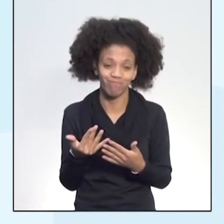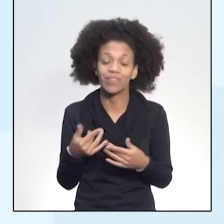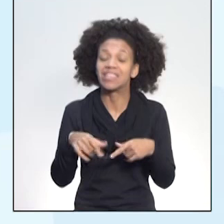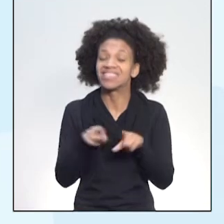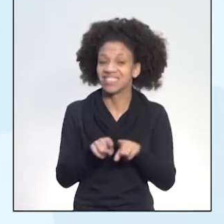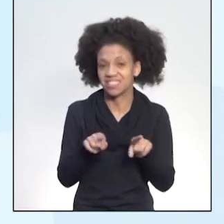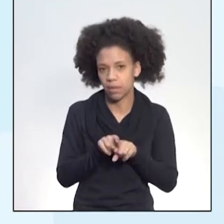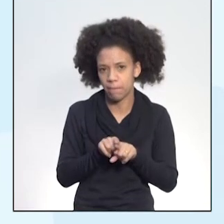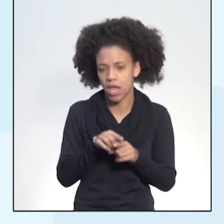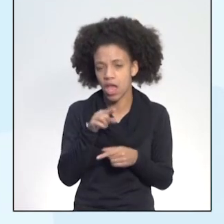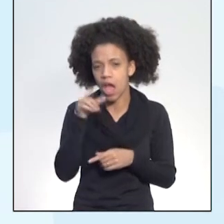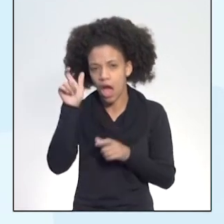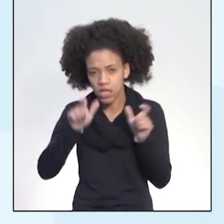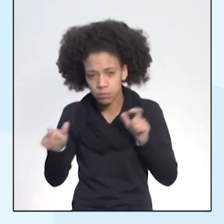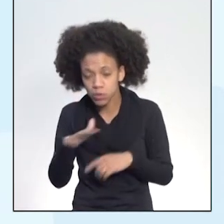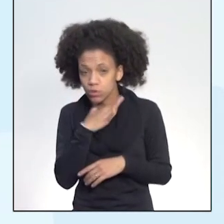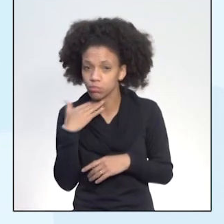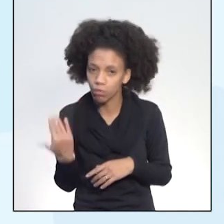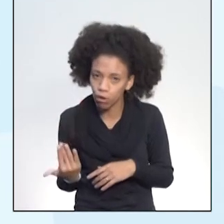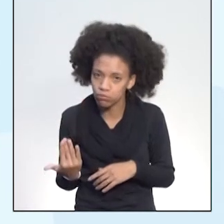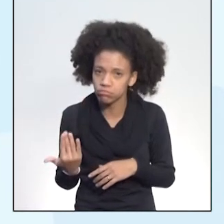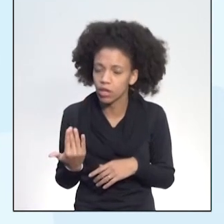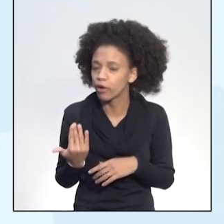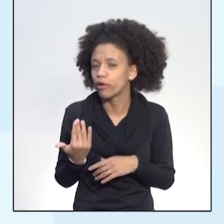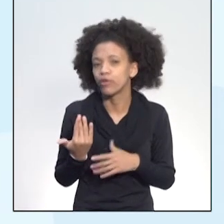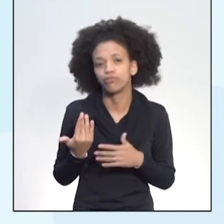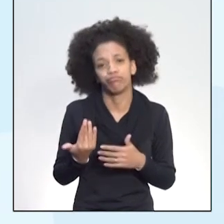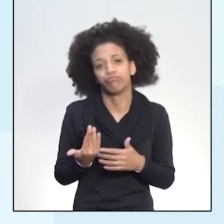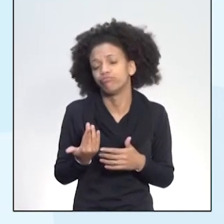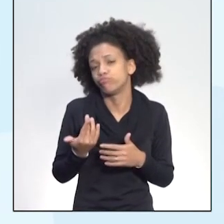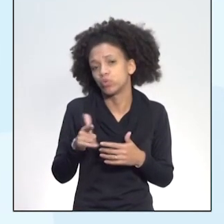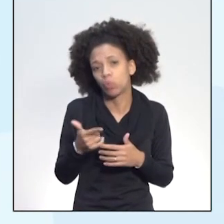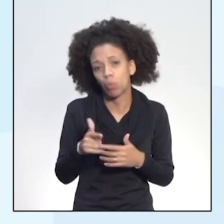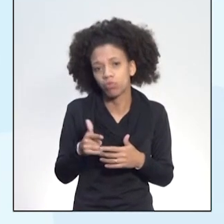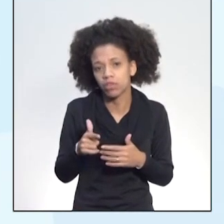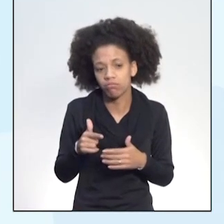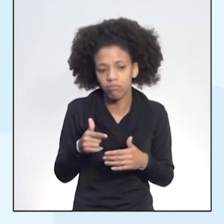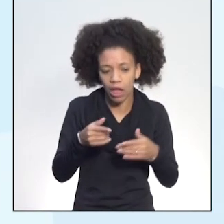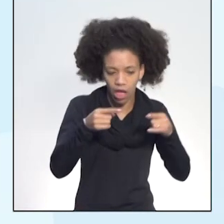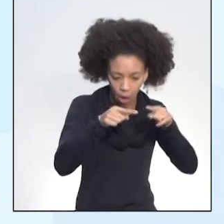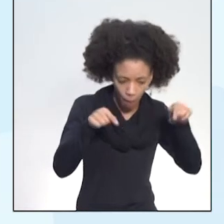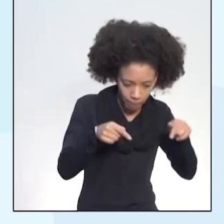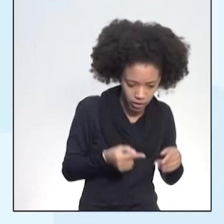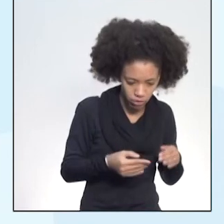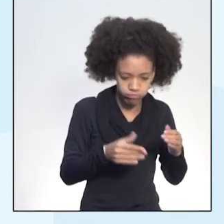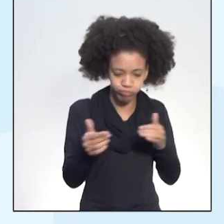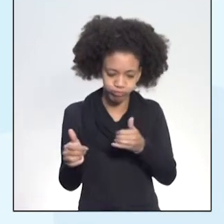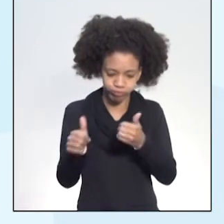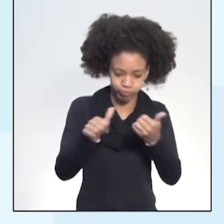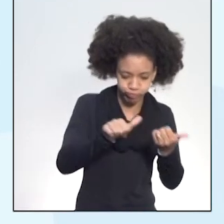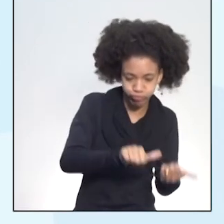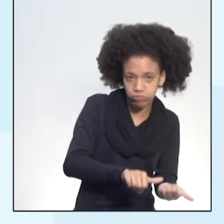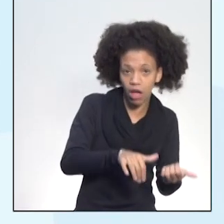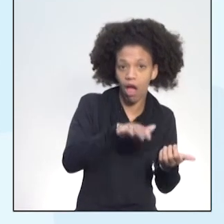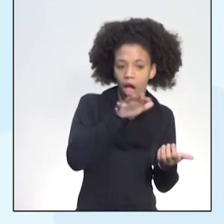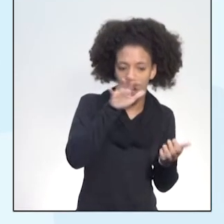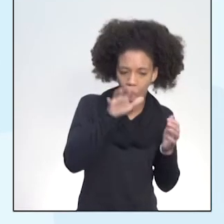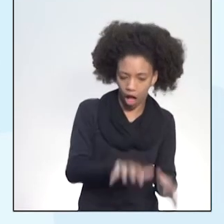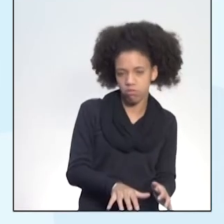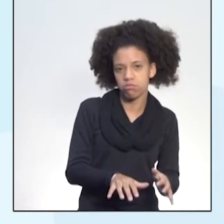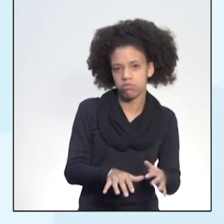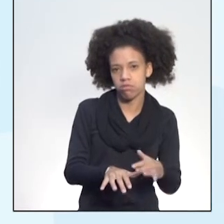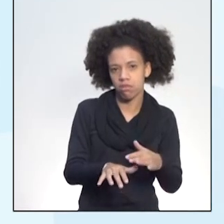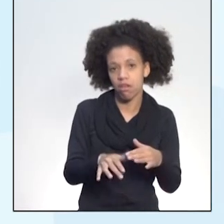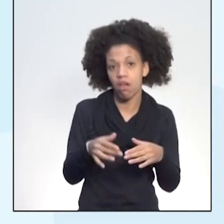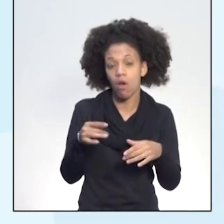disso, os mortos, por não haver condições de enterrá-los, eram deixados ali mesmo,